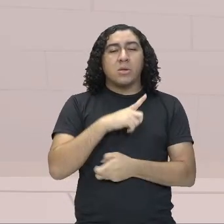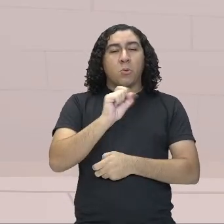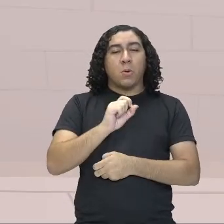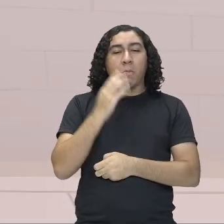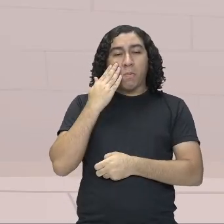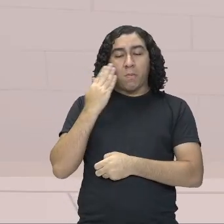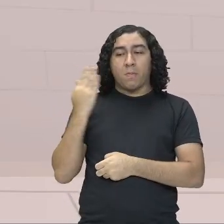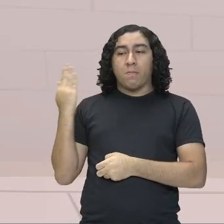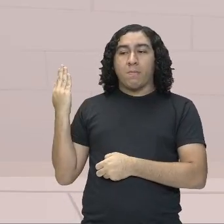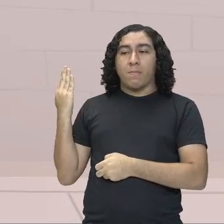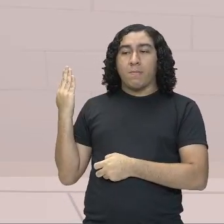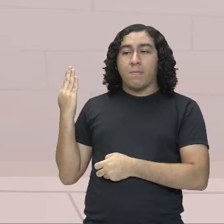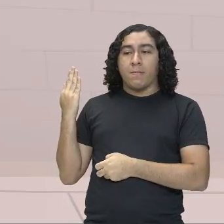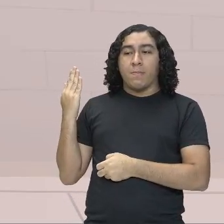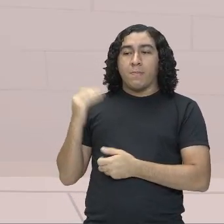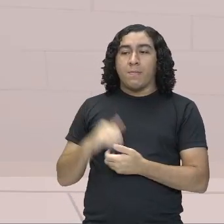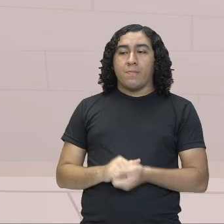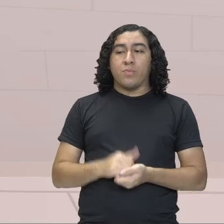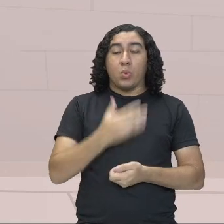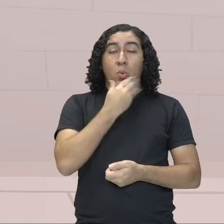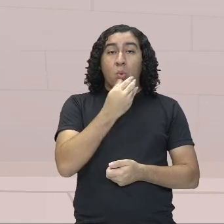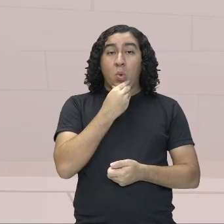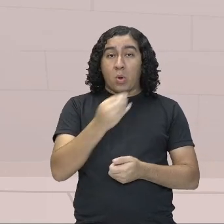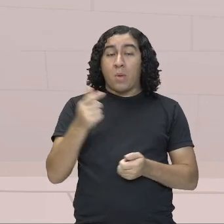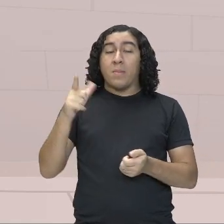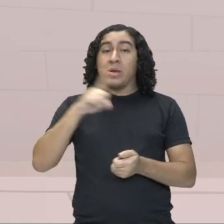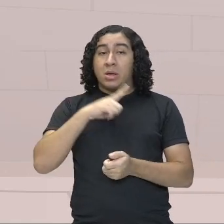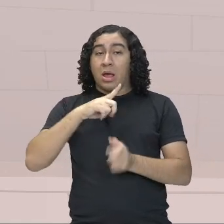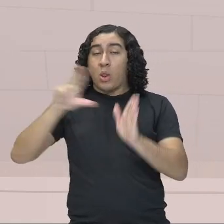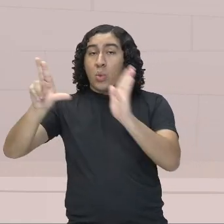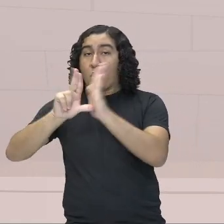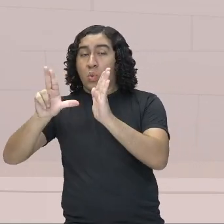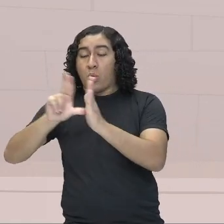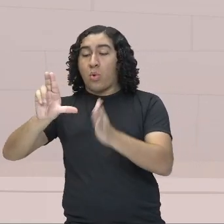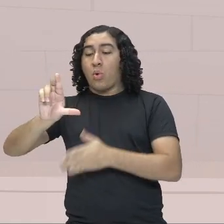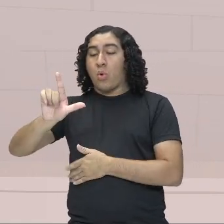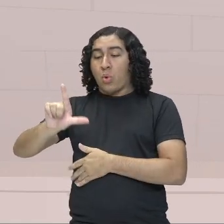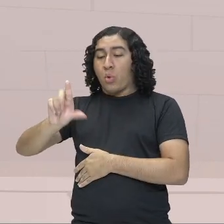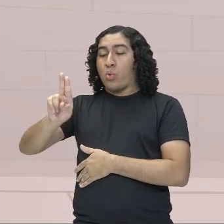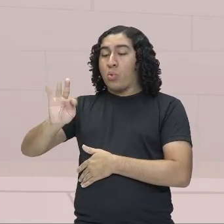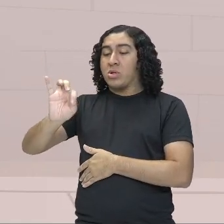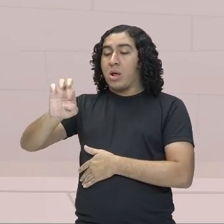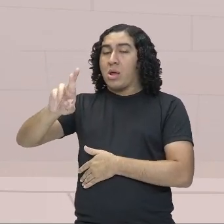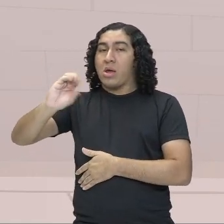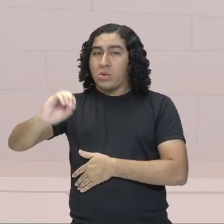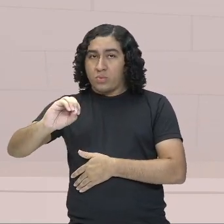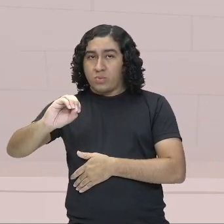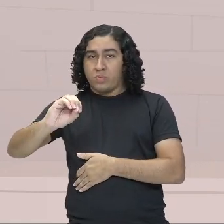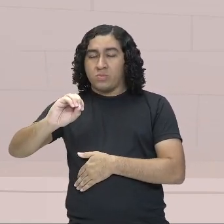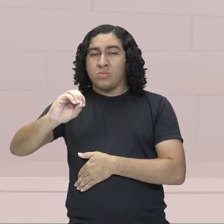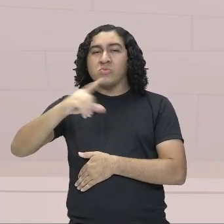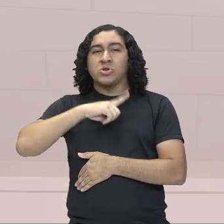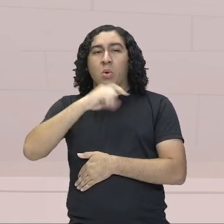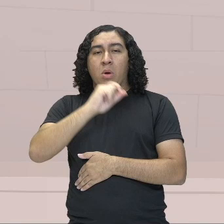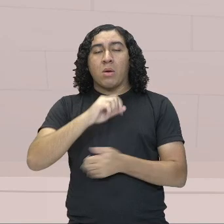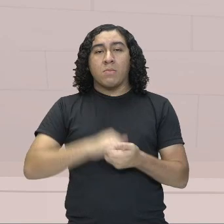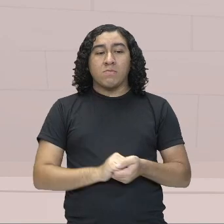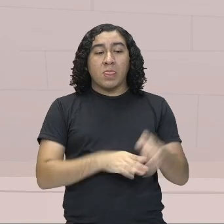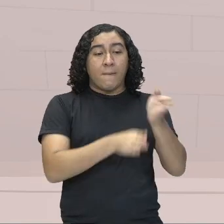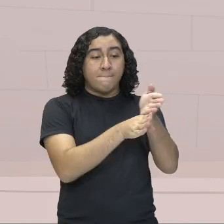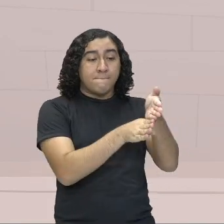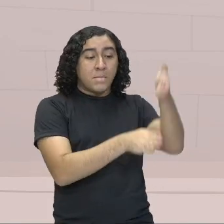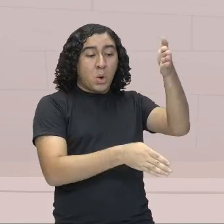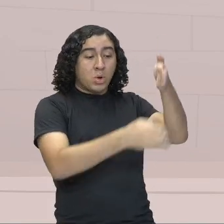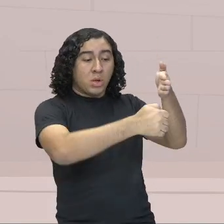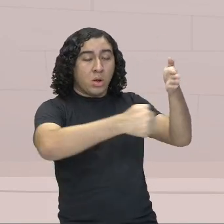Martinho Lutero, né, afixando na porta da Catedral de Wittenberg, que fica na Alemanha, as